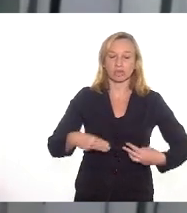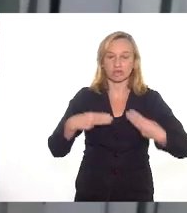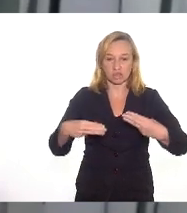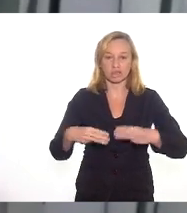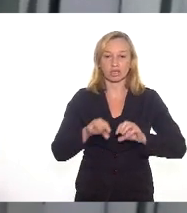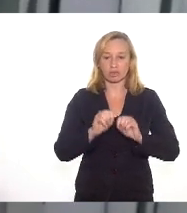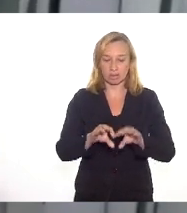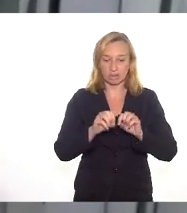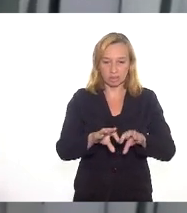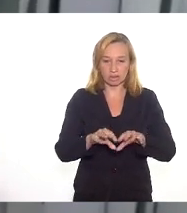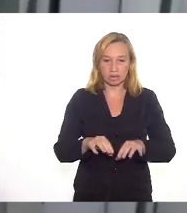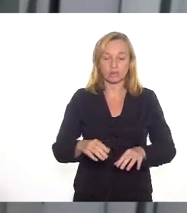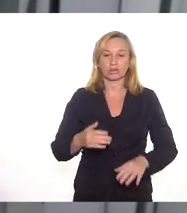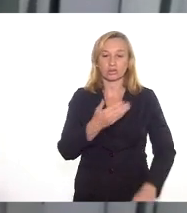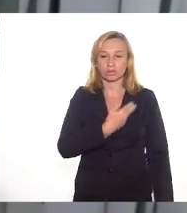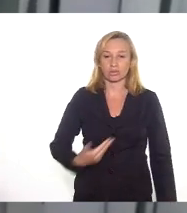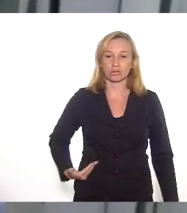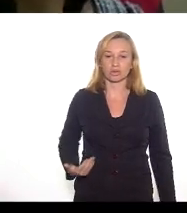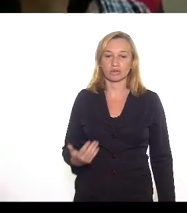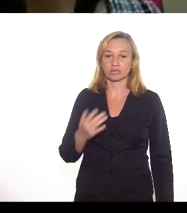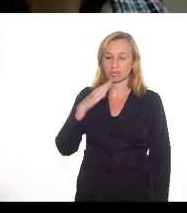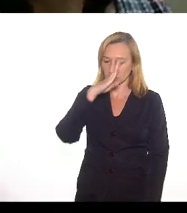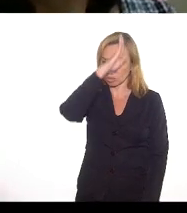governo negacionista de Jair Bolsonaro. Obrigado.